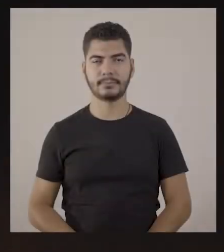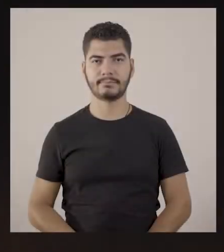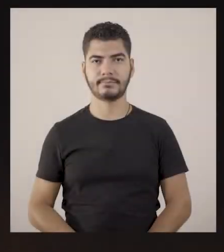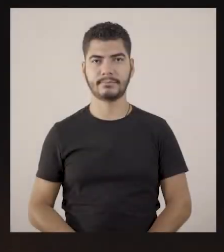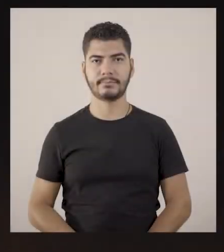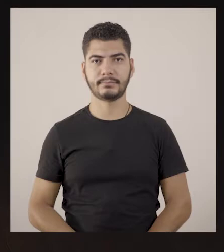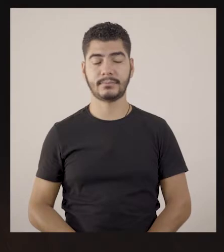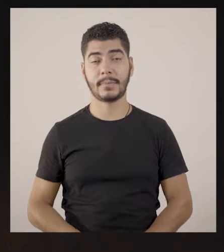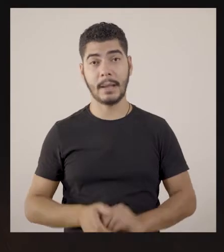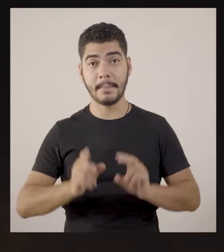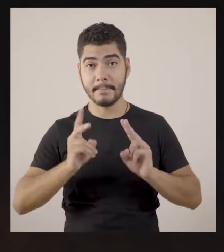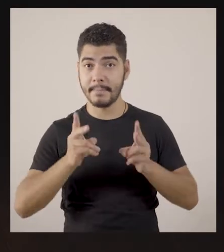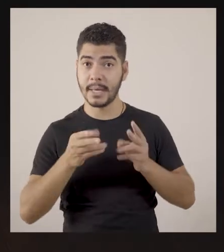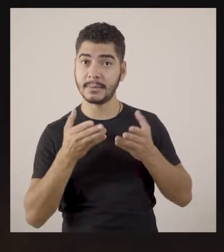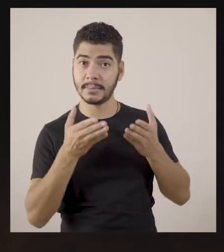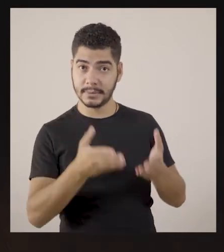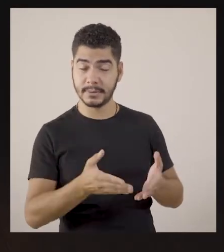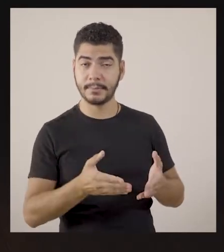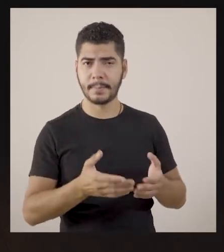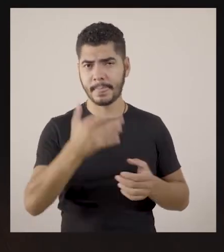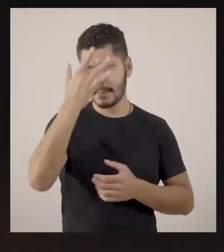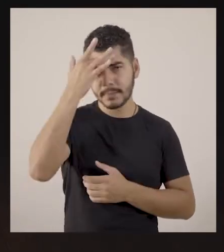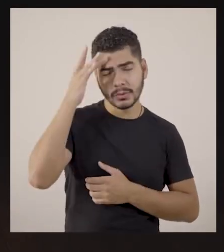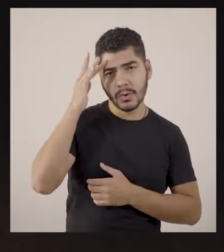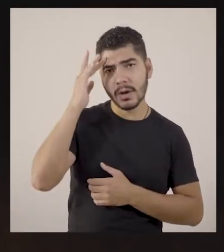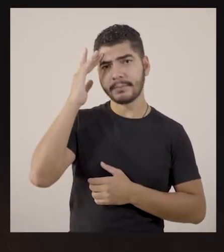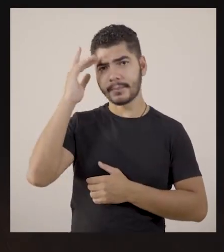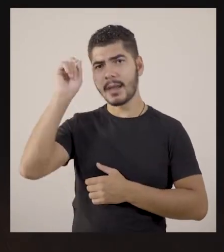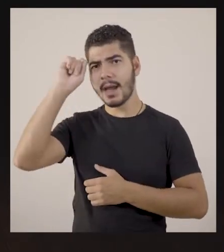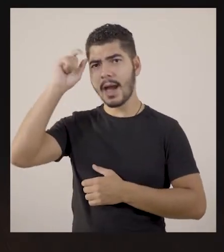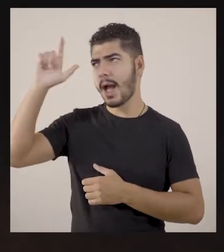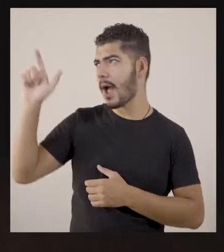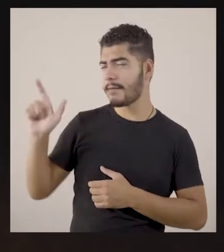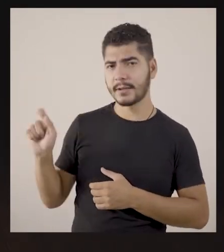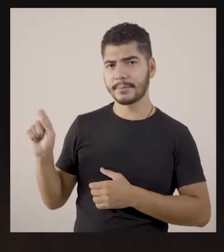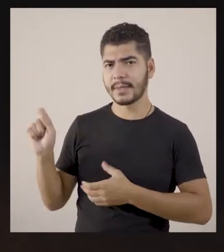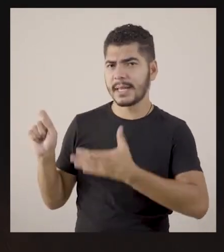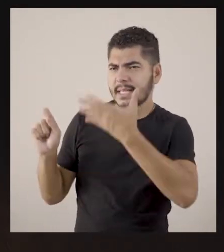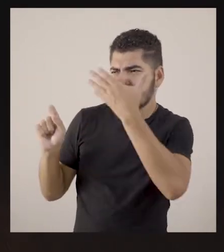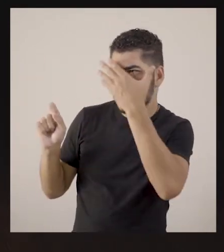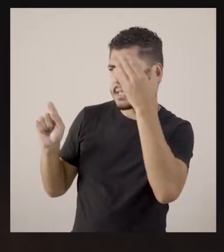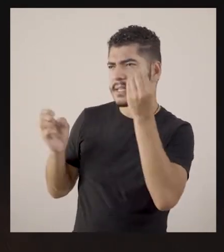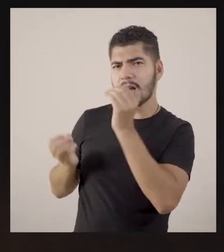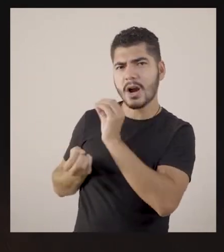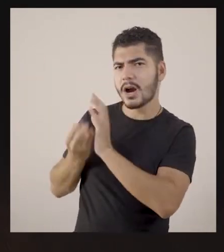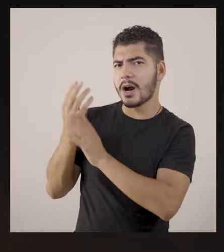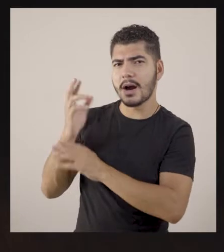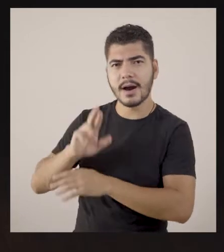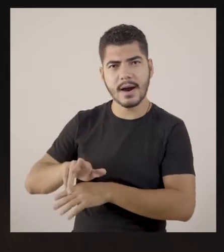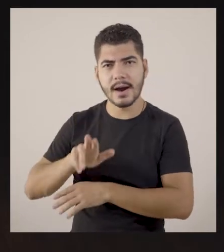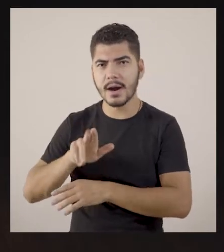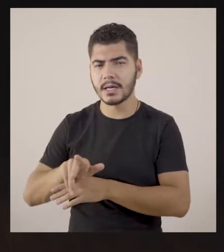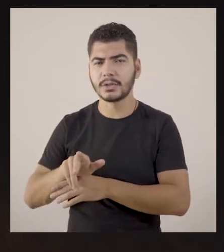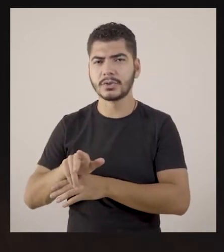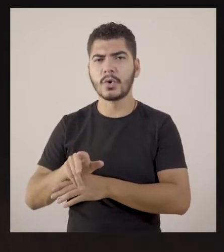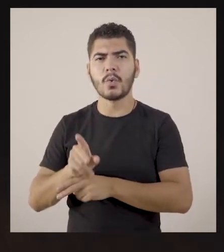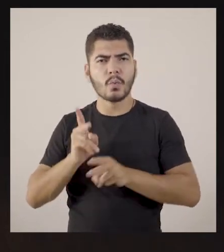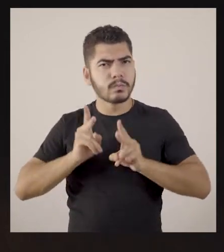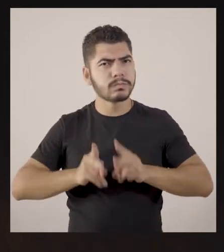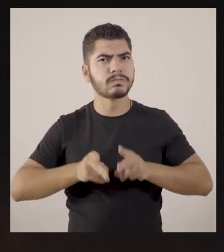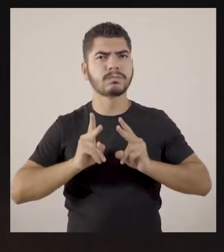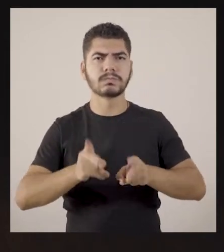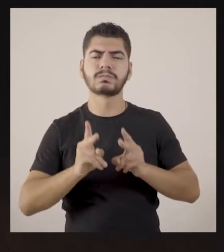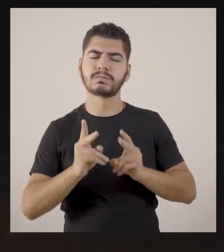Apesar disso, os africanos não se esqueceram de suas origens e mantiveram